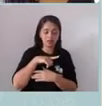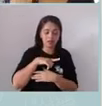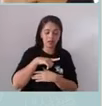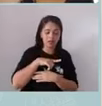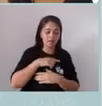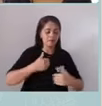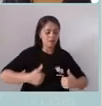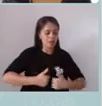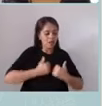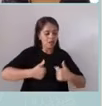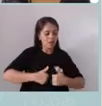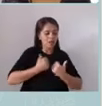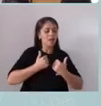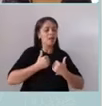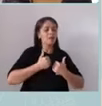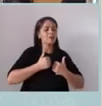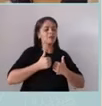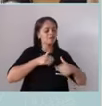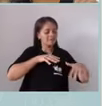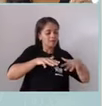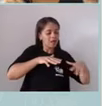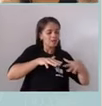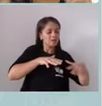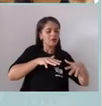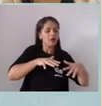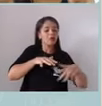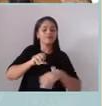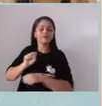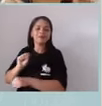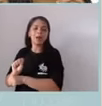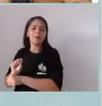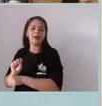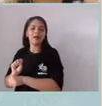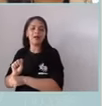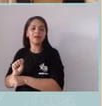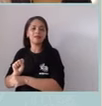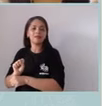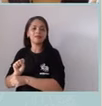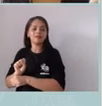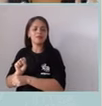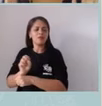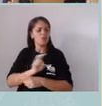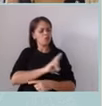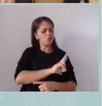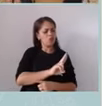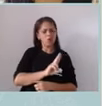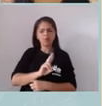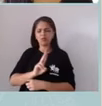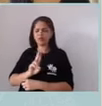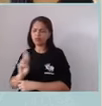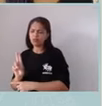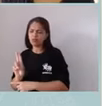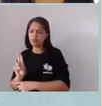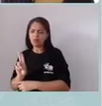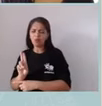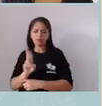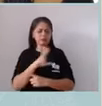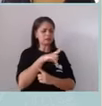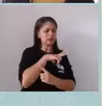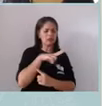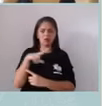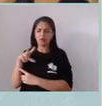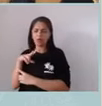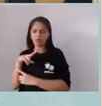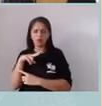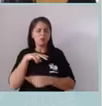a imunidade passiva. Então, a própria palavra aí, o próprio nome, ele já nos indica, ó, ativo é aquilo que está sendo